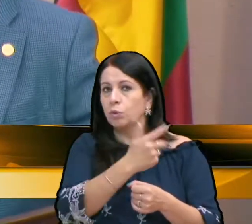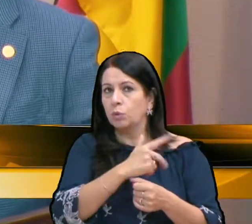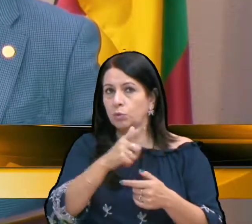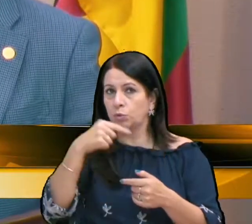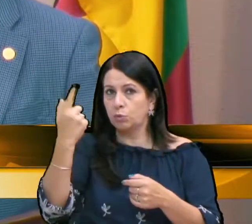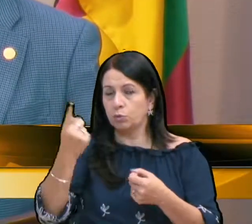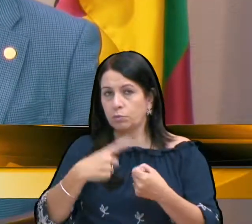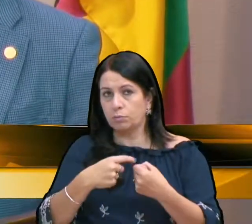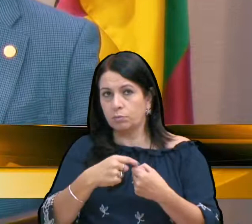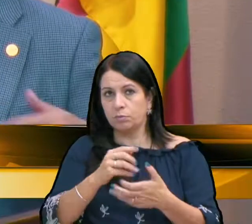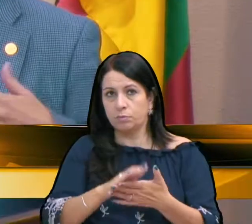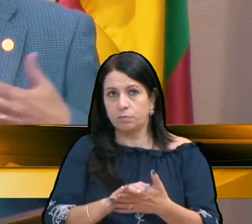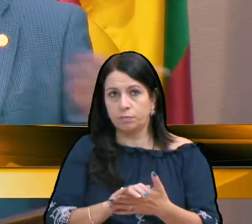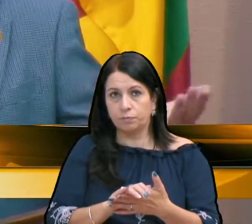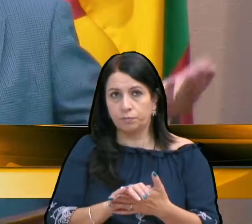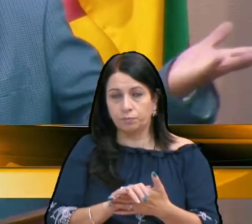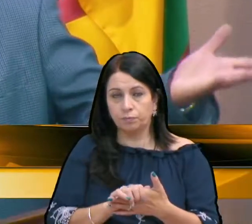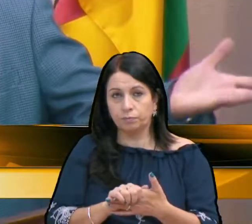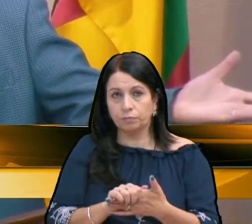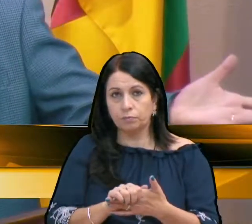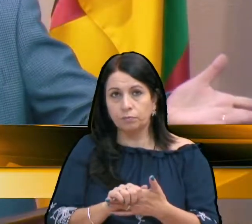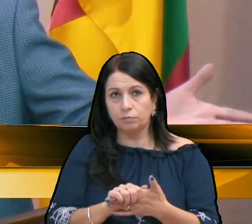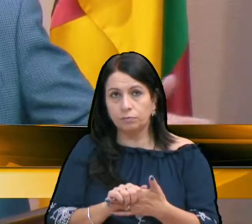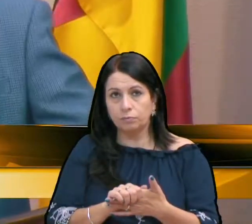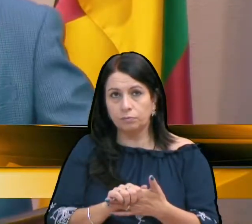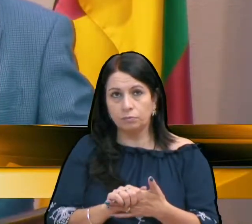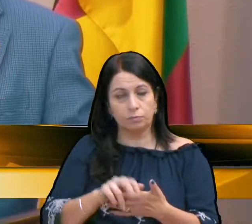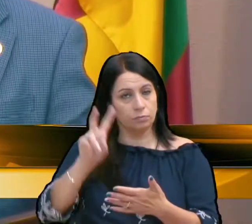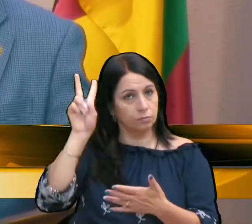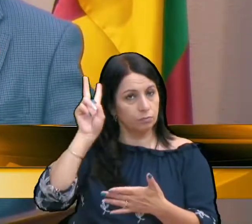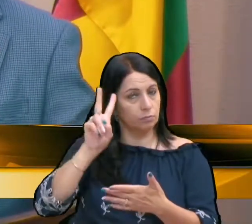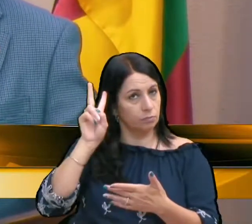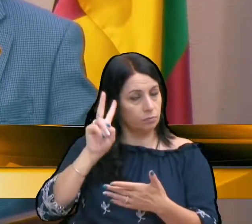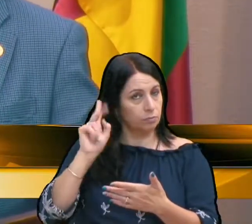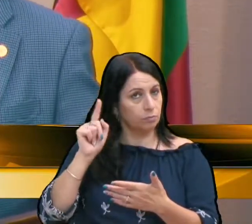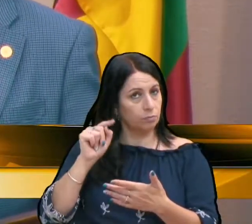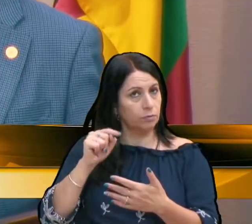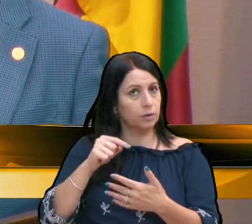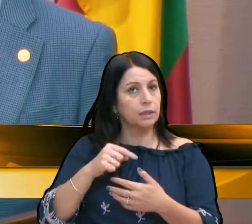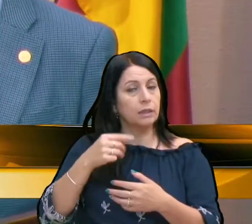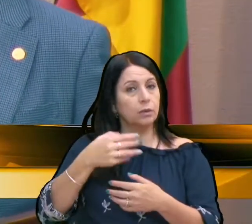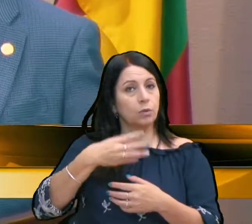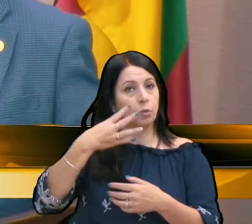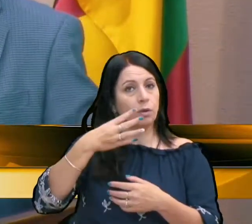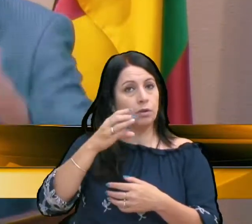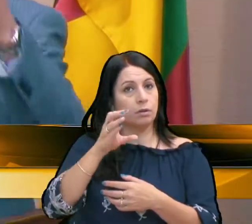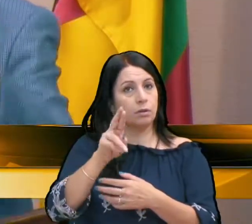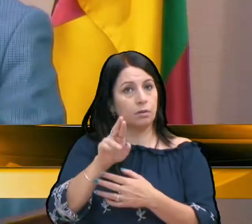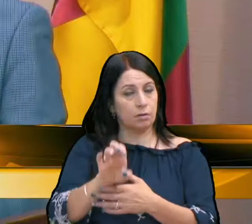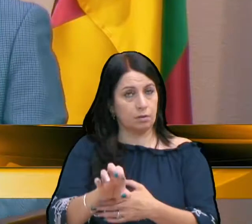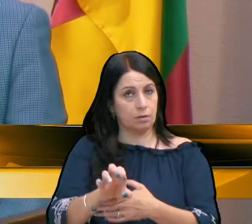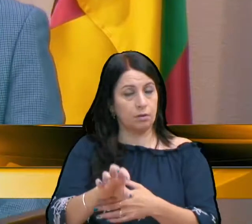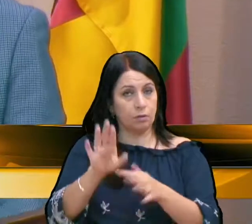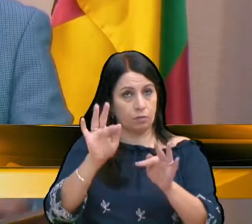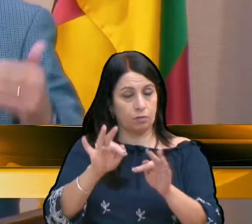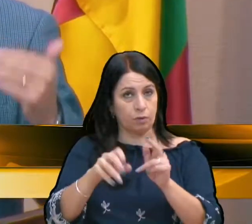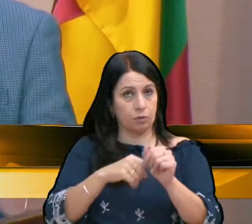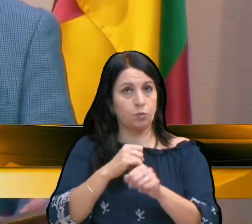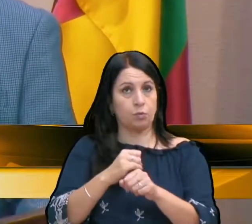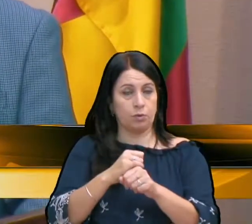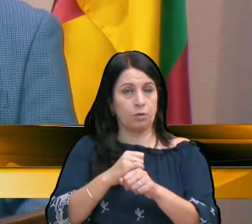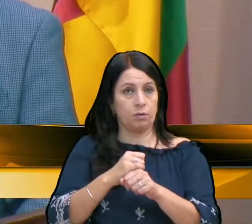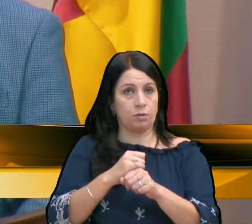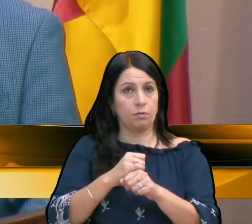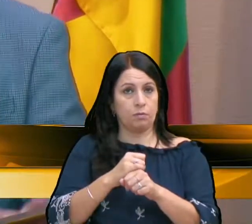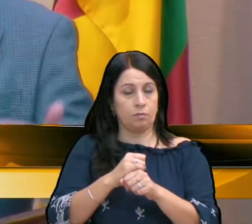outros municípios. Um histórico. Porque quando eu passei pela 4ª Coordenadoria, ao final do ano